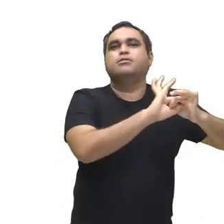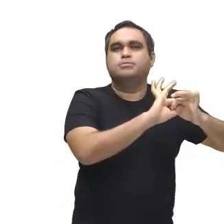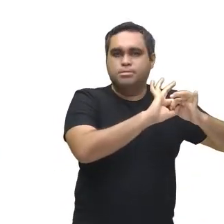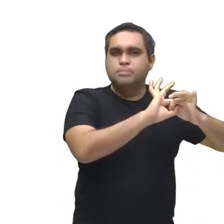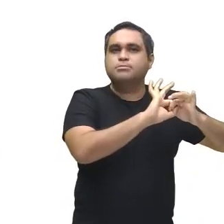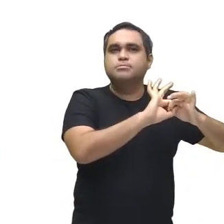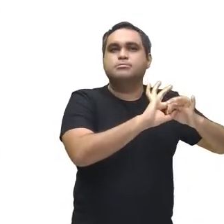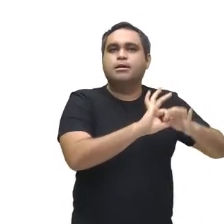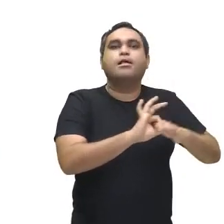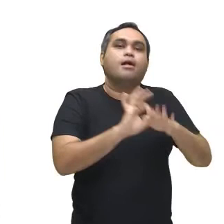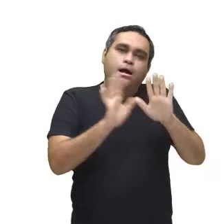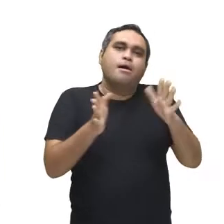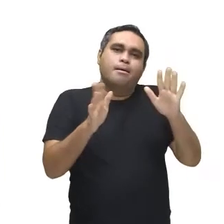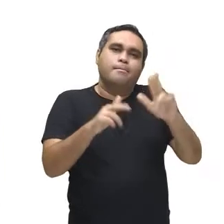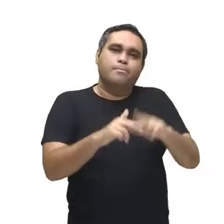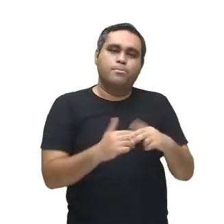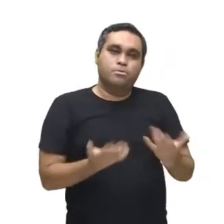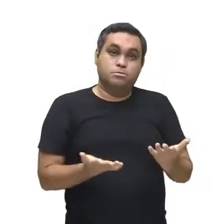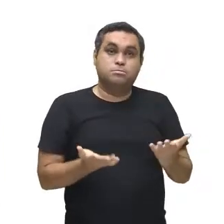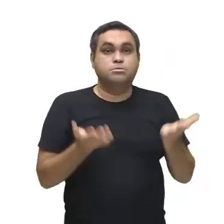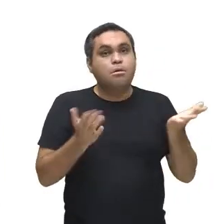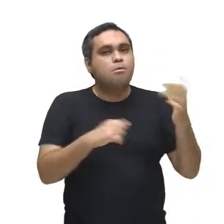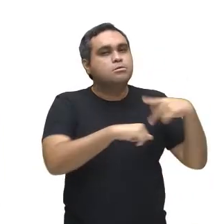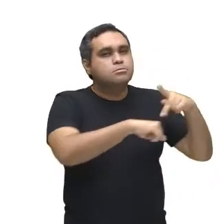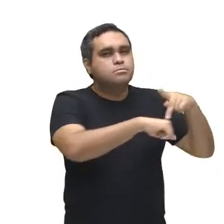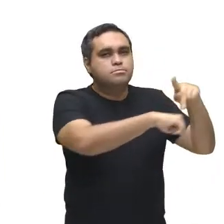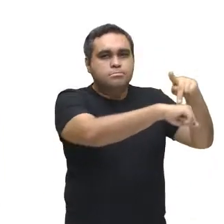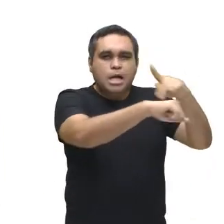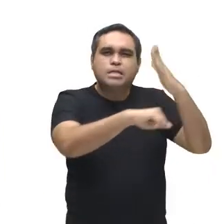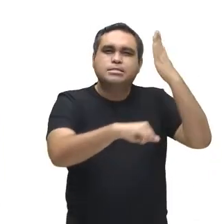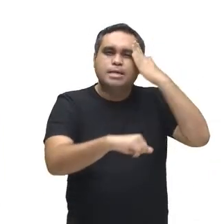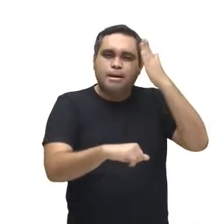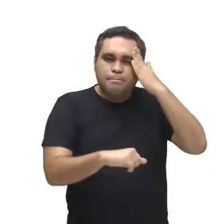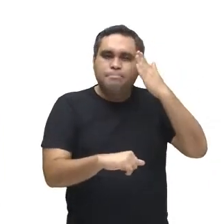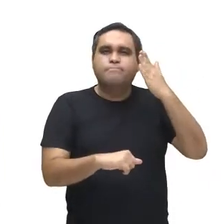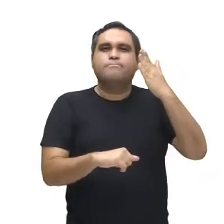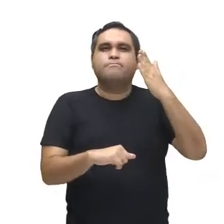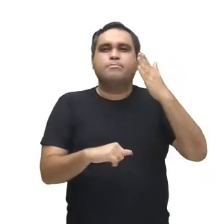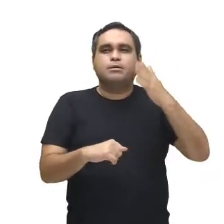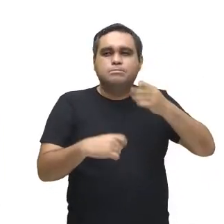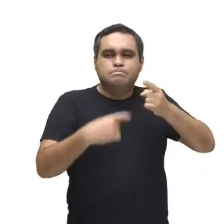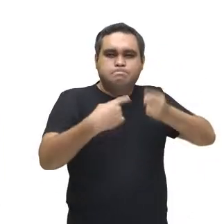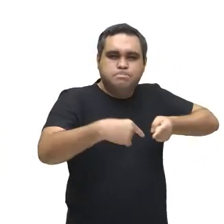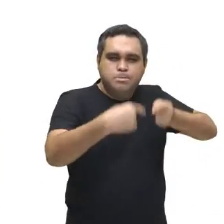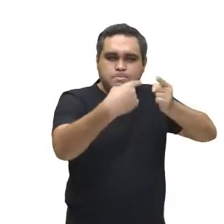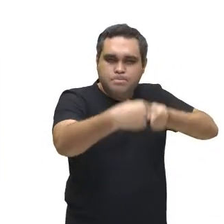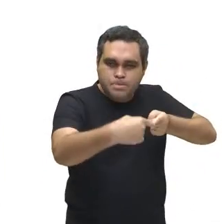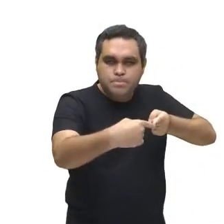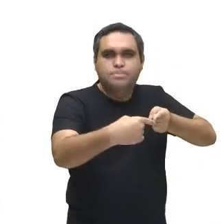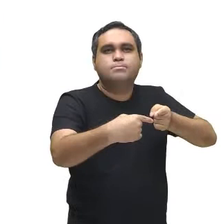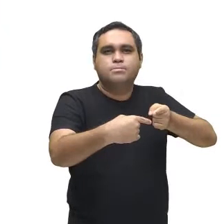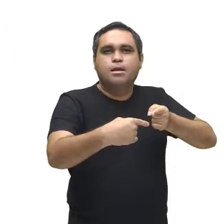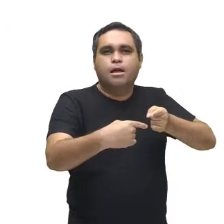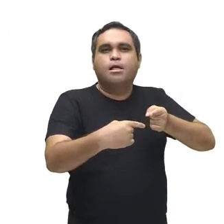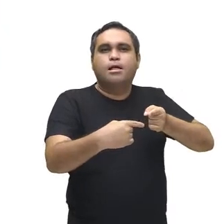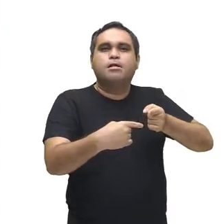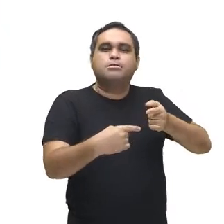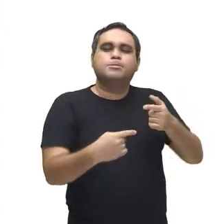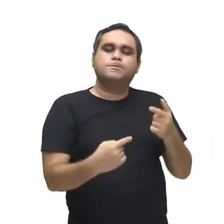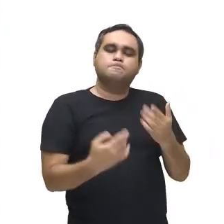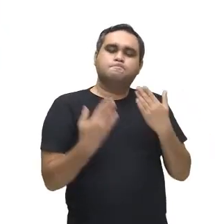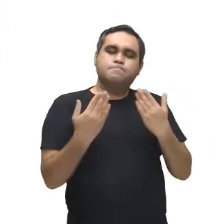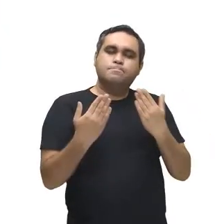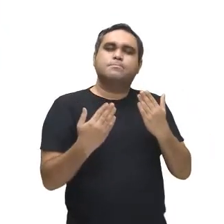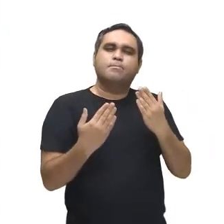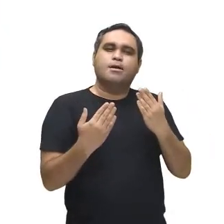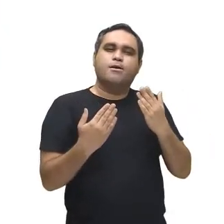nessa época, pessoal. As potências sabiam que existia um conflito iminente, então elas buscaram parcerias, alianças para